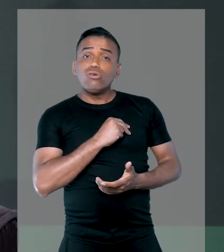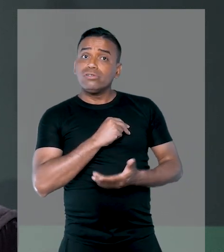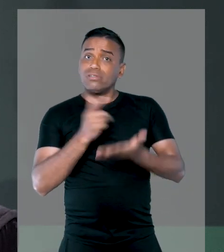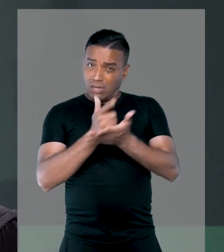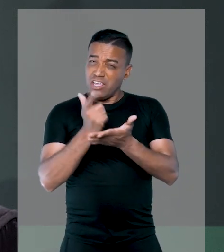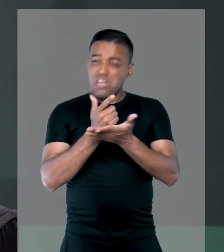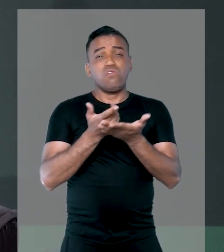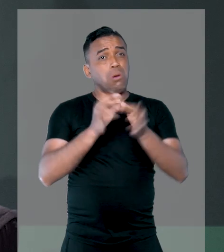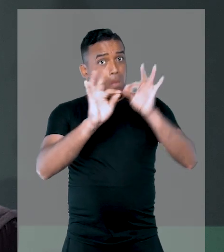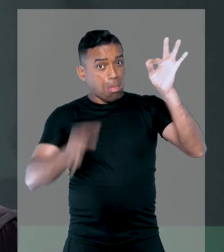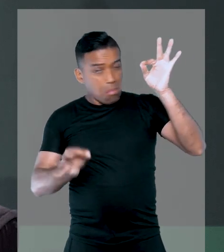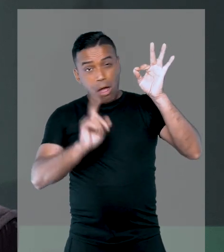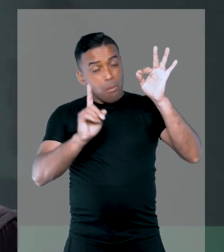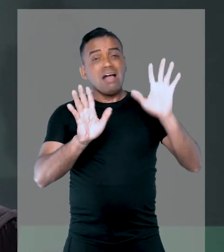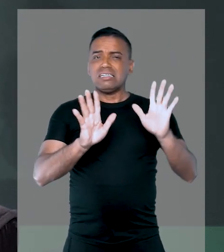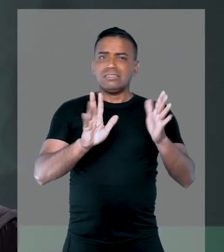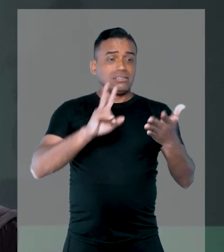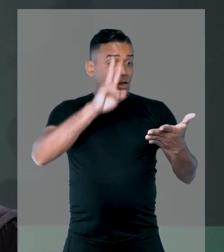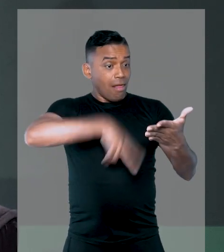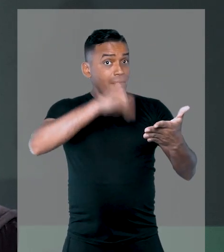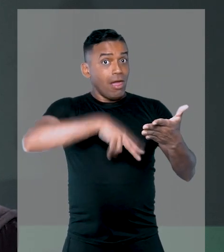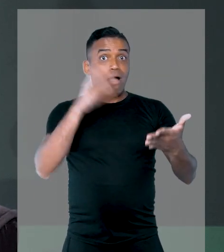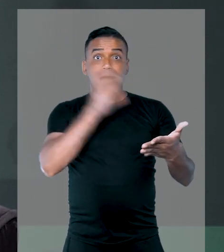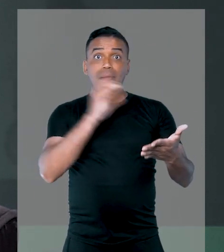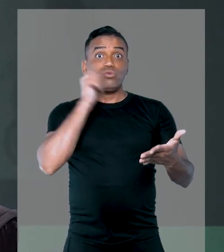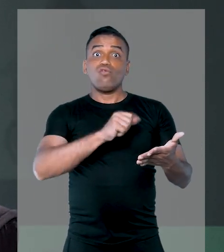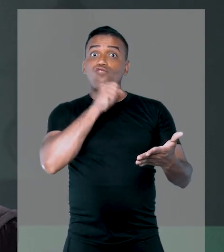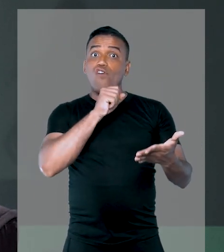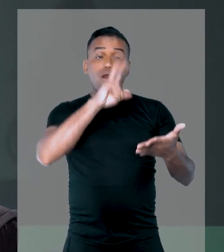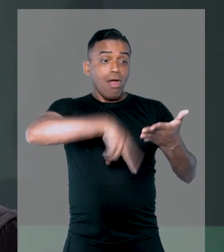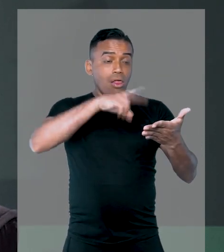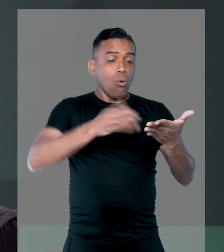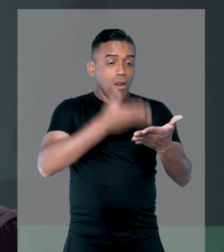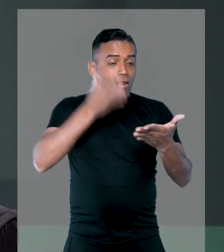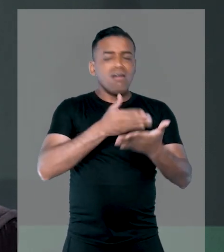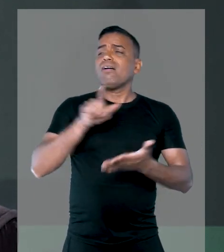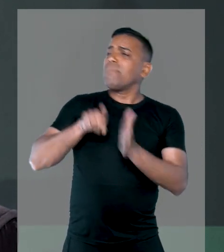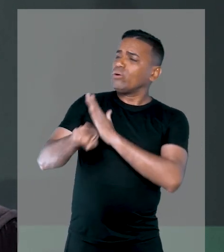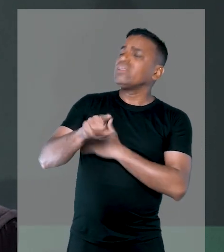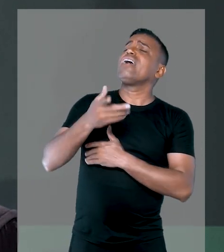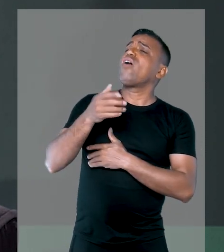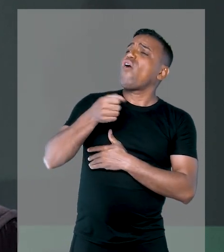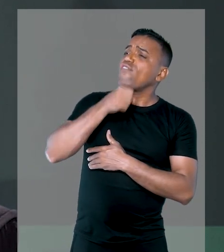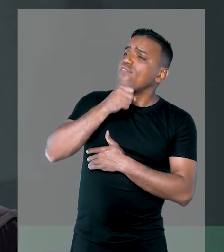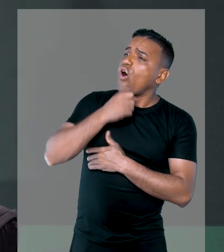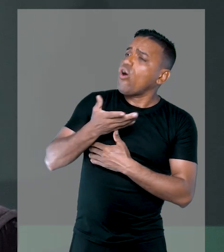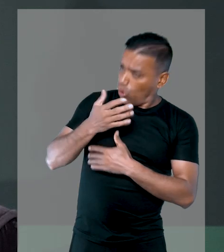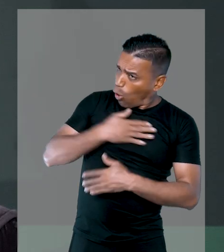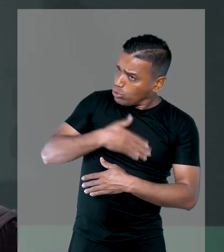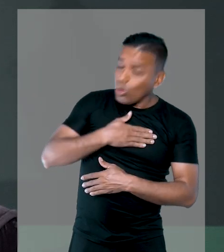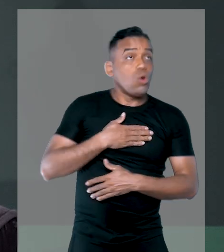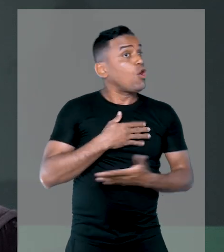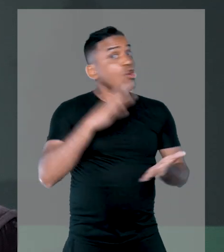o livro ele é curtinho, mas eu não imaginei que ela fosse ler tudo, assim, né? E aí eu perguntei para ela, falei, vó, e aí, o que a senhora achou? Ela falou assim,